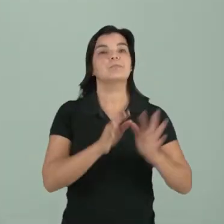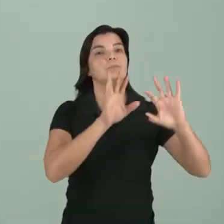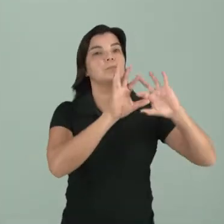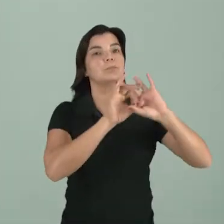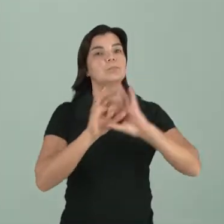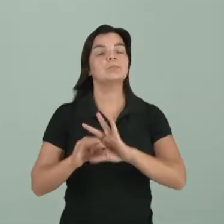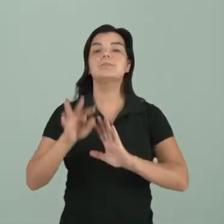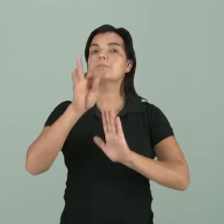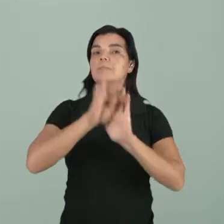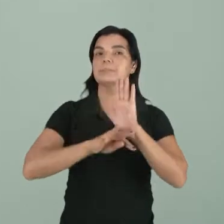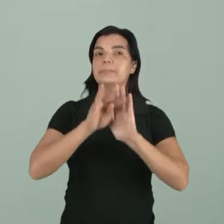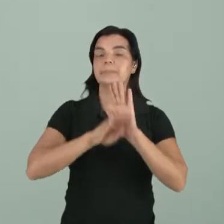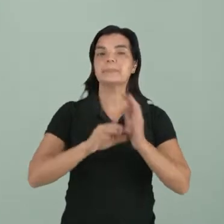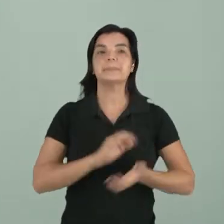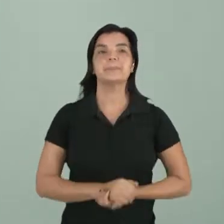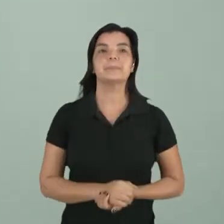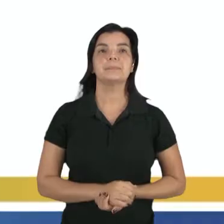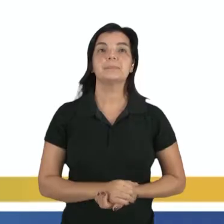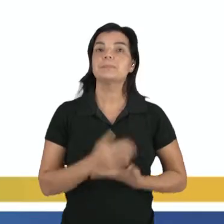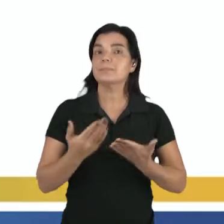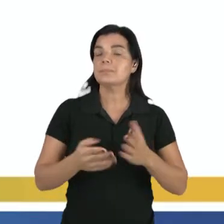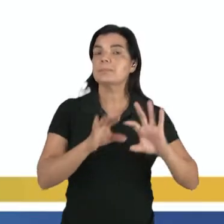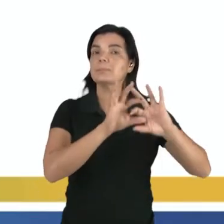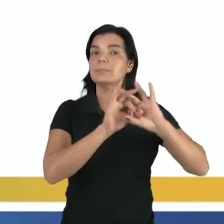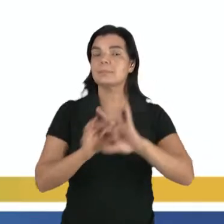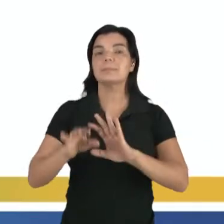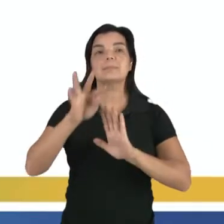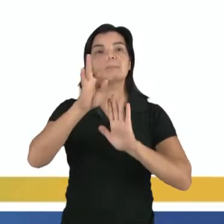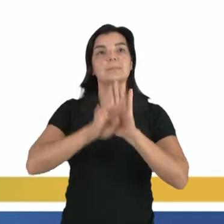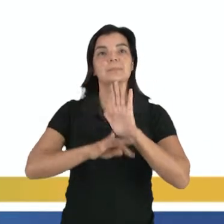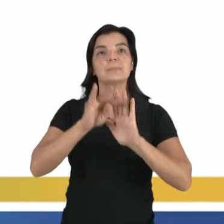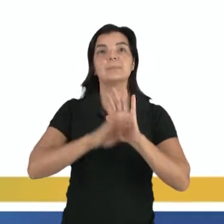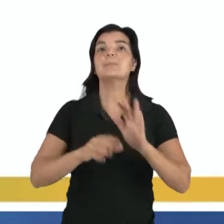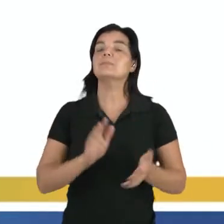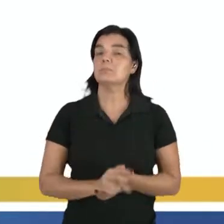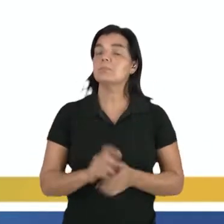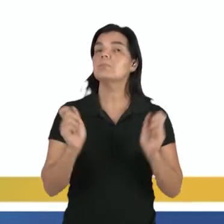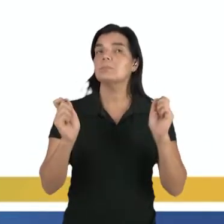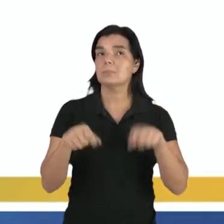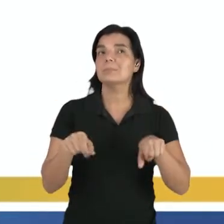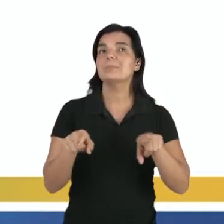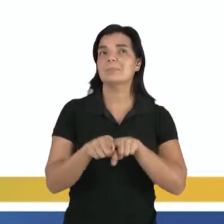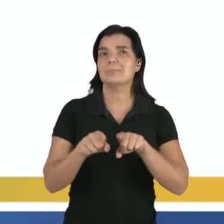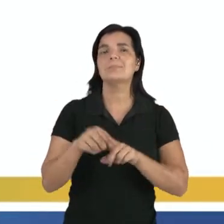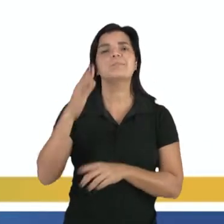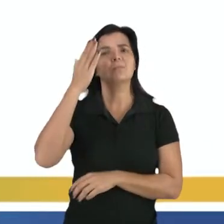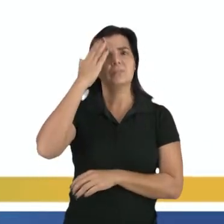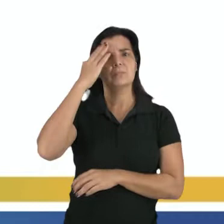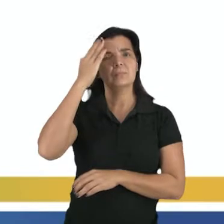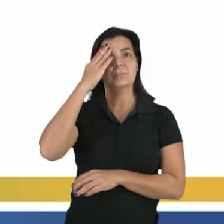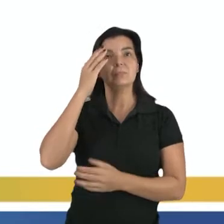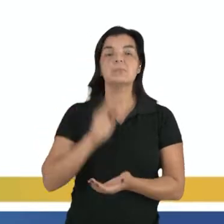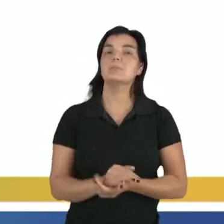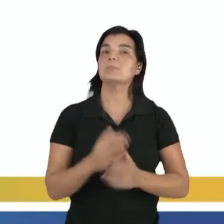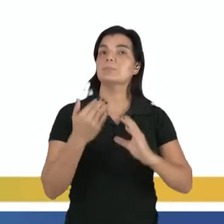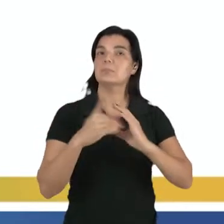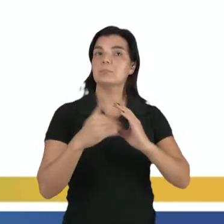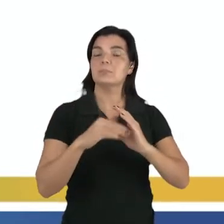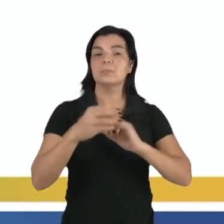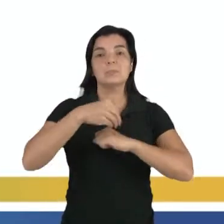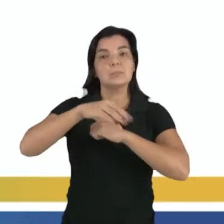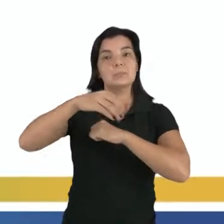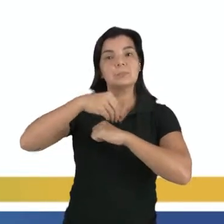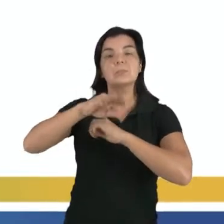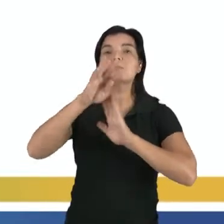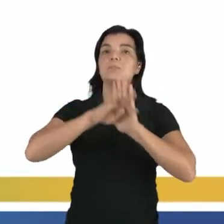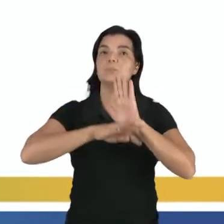é coerência textual. Vamos lá? Bem, a coerência textual é um fator que possibilita o entendimento